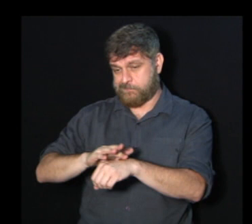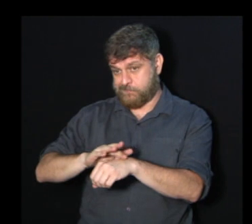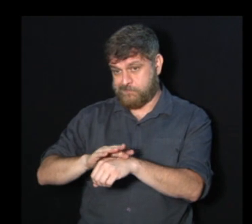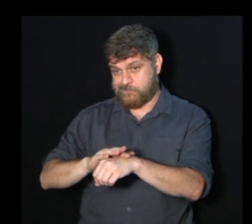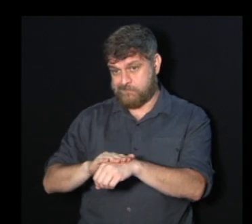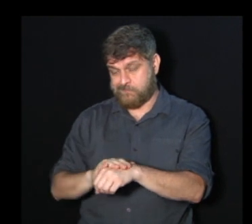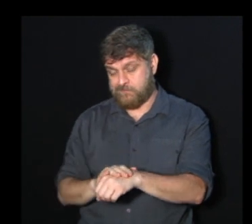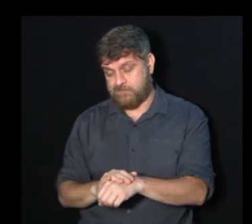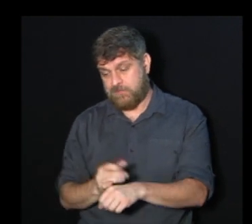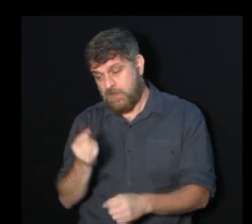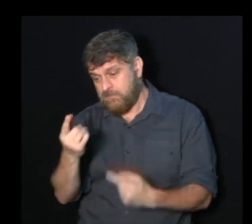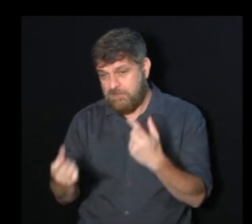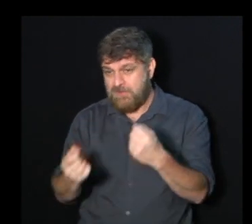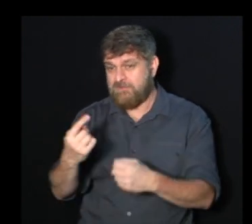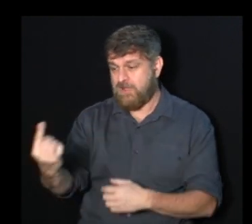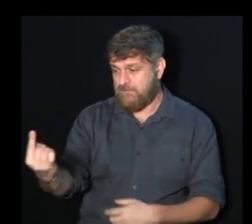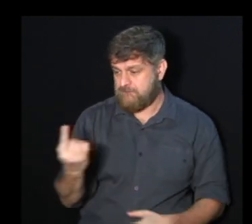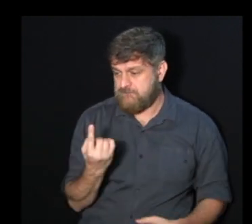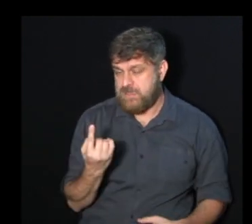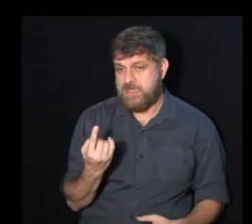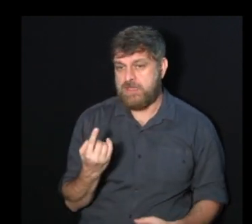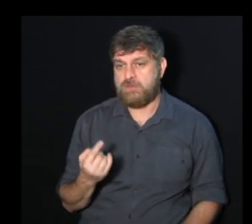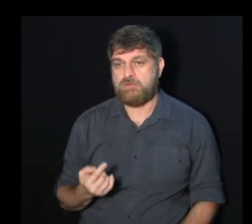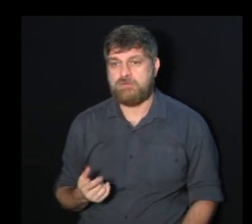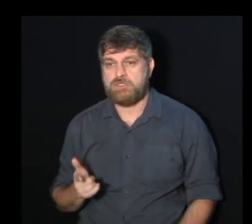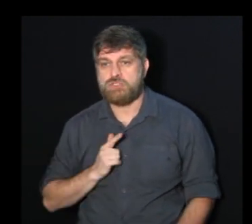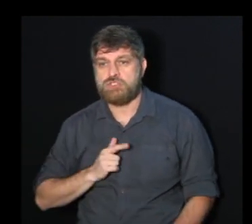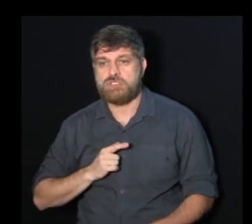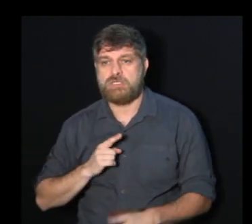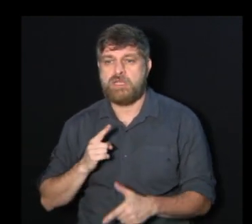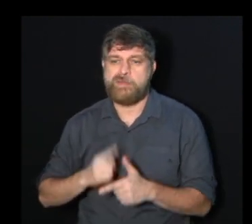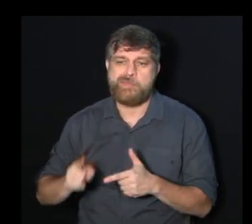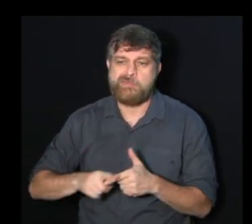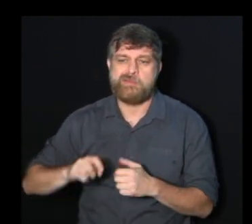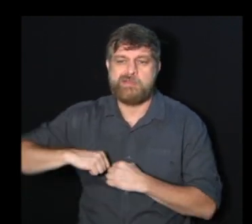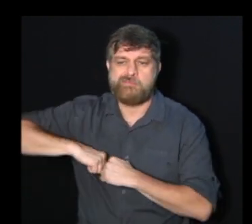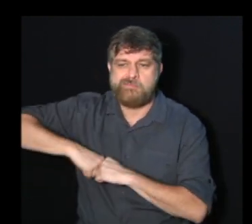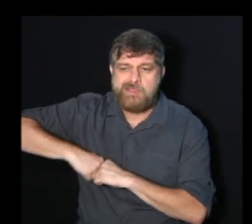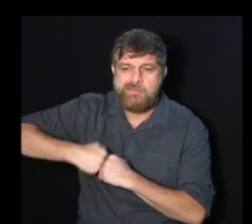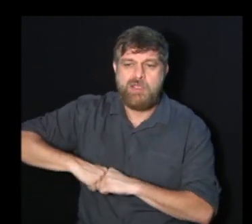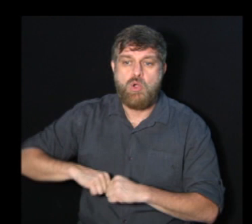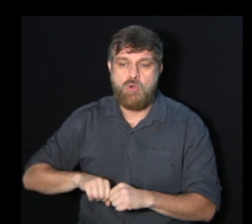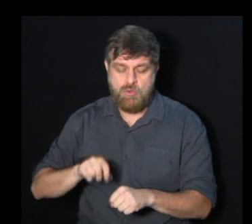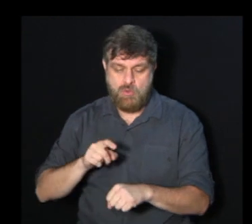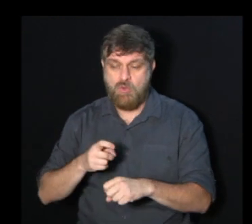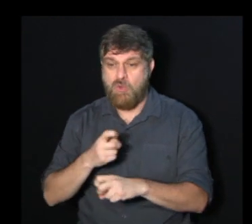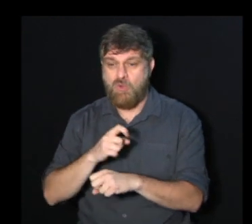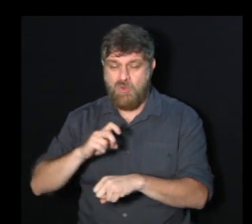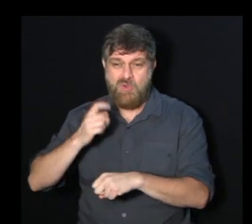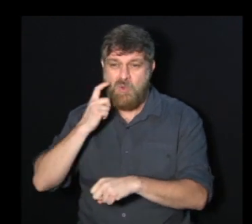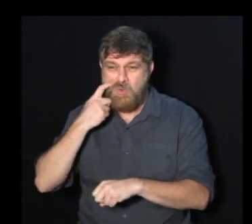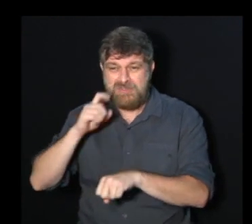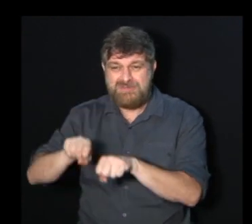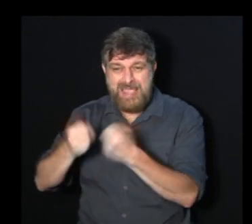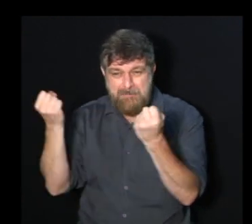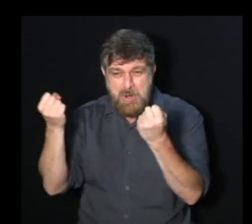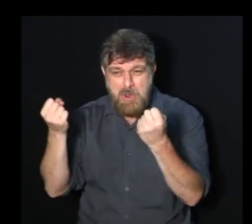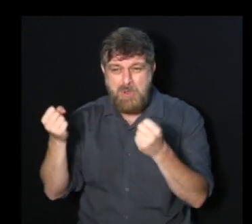ele tem. Se ele veio procurar a gente por um problema articular, por uma fratura, ou